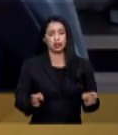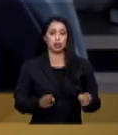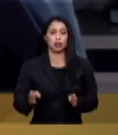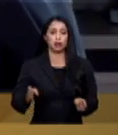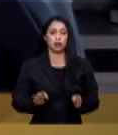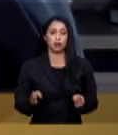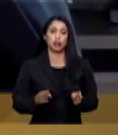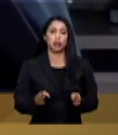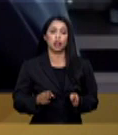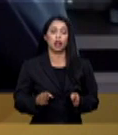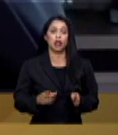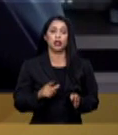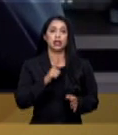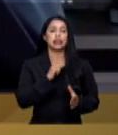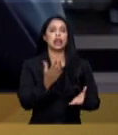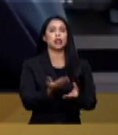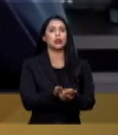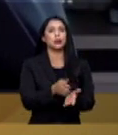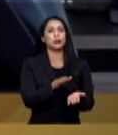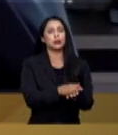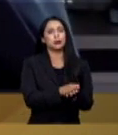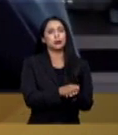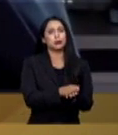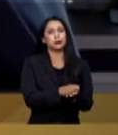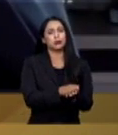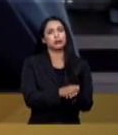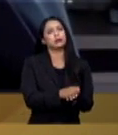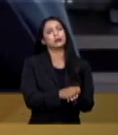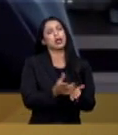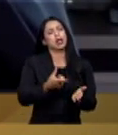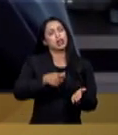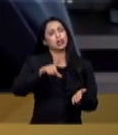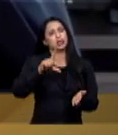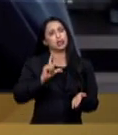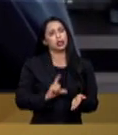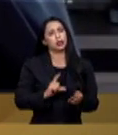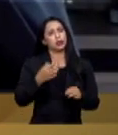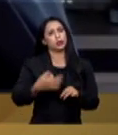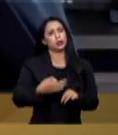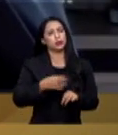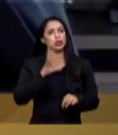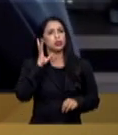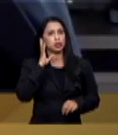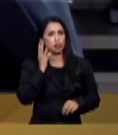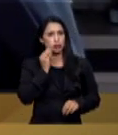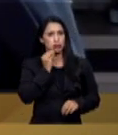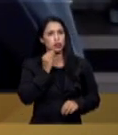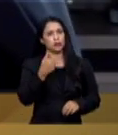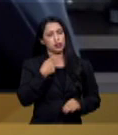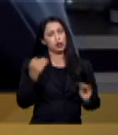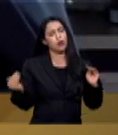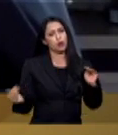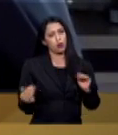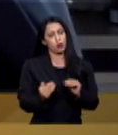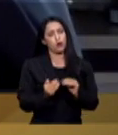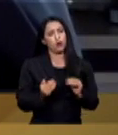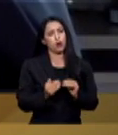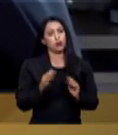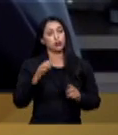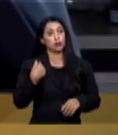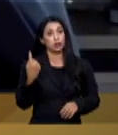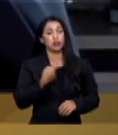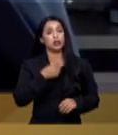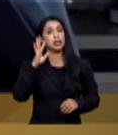e, num precedente do ministro Dias Toffoli, com o qual eu continuo de acordo, nós assentamos